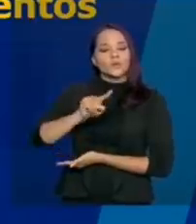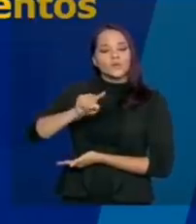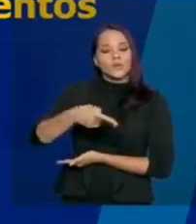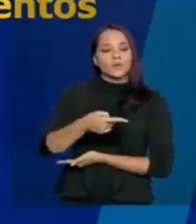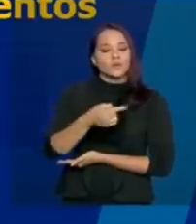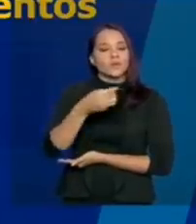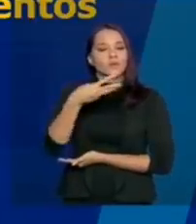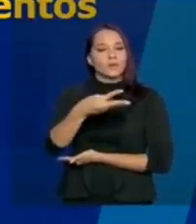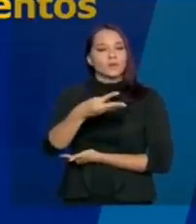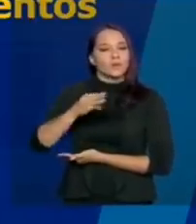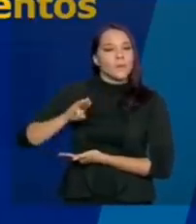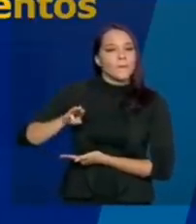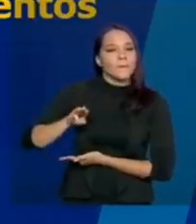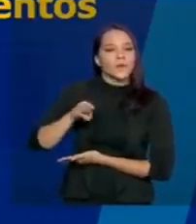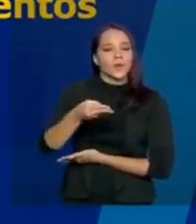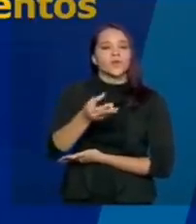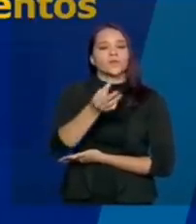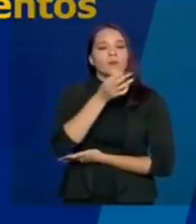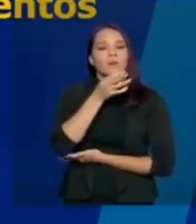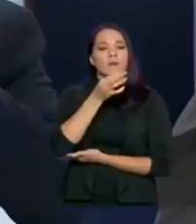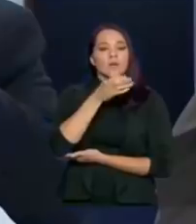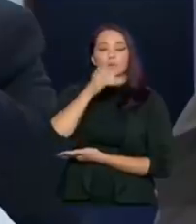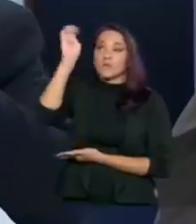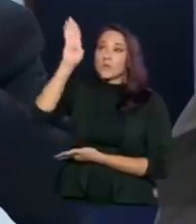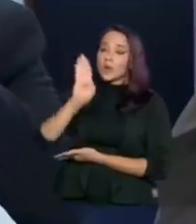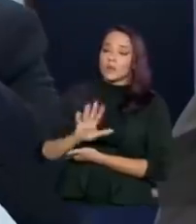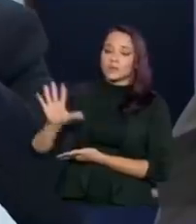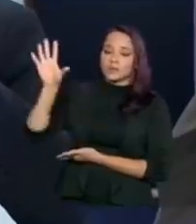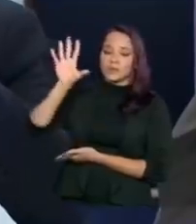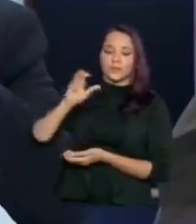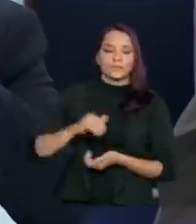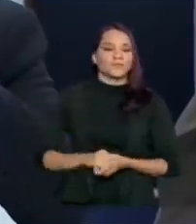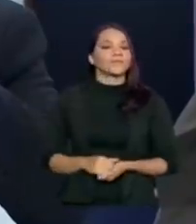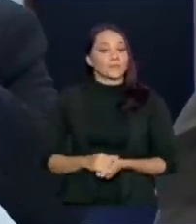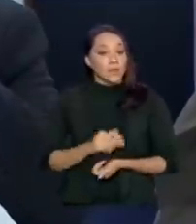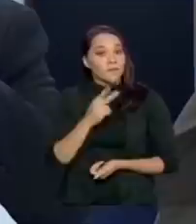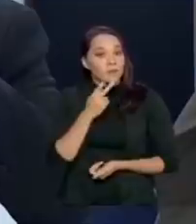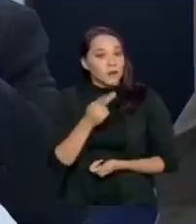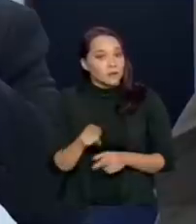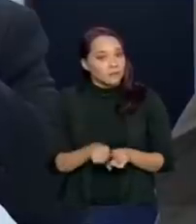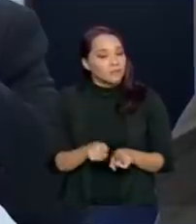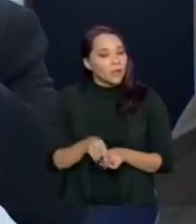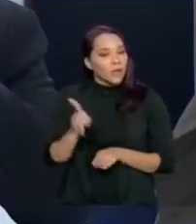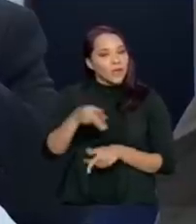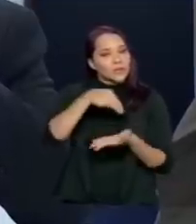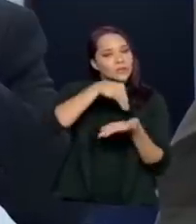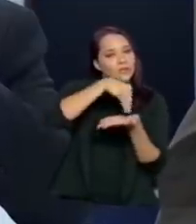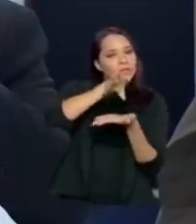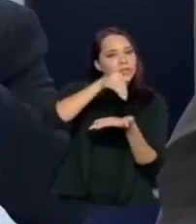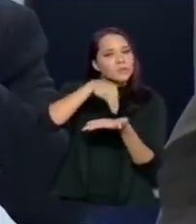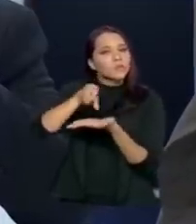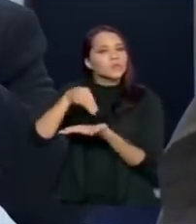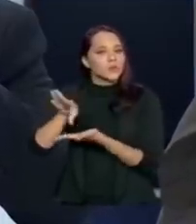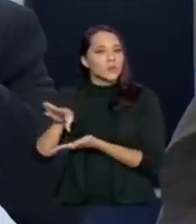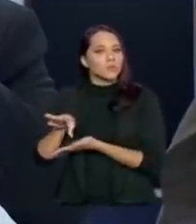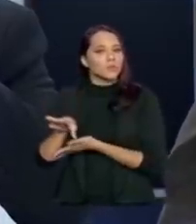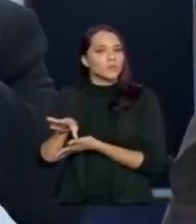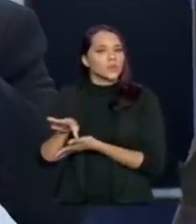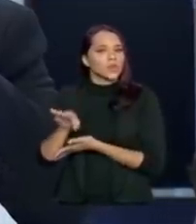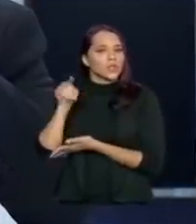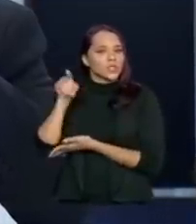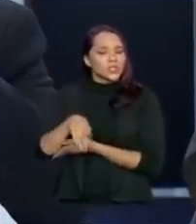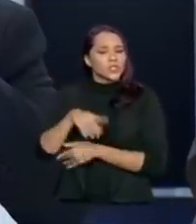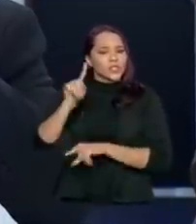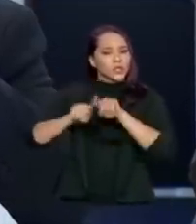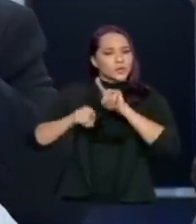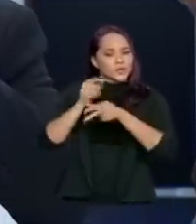medicamentos. Isso daí pelo Brasil como um todo. E coloco aqui que essas distribuições específicas de equipamentos e